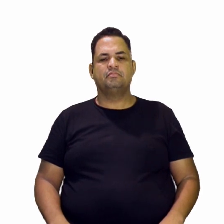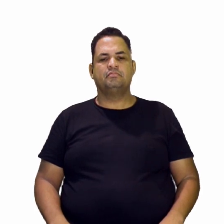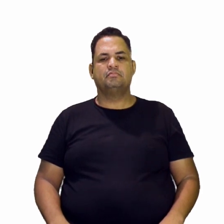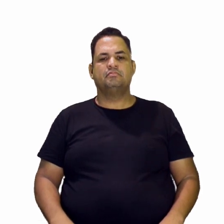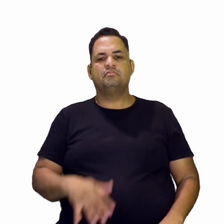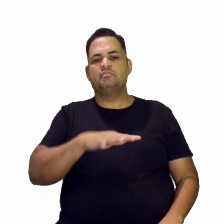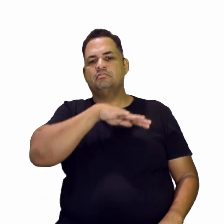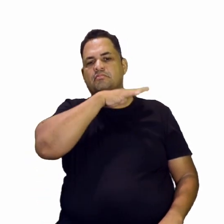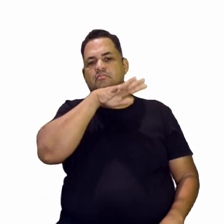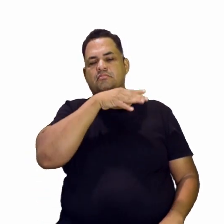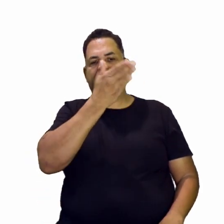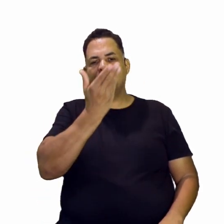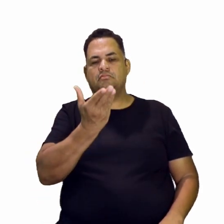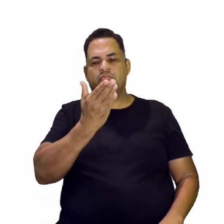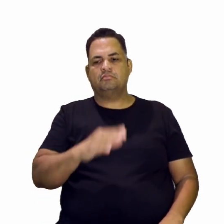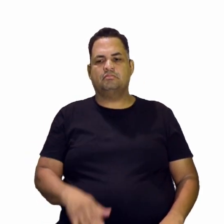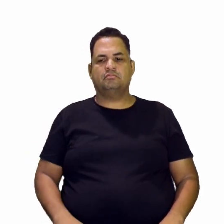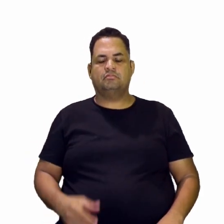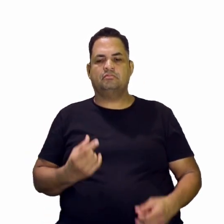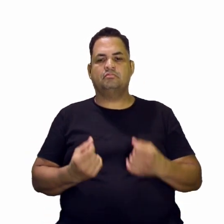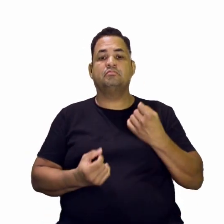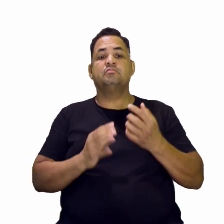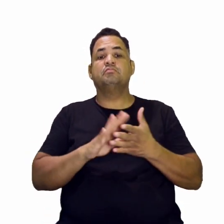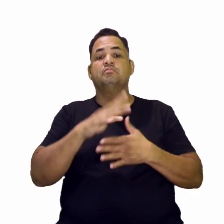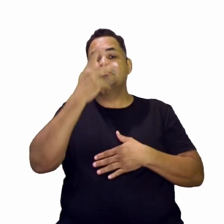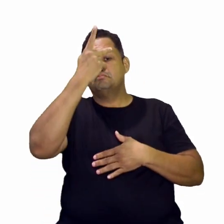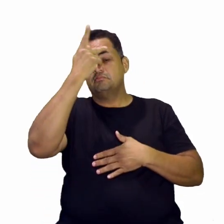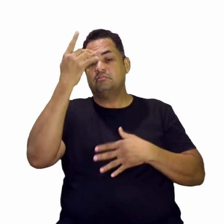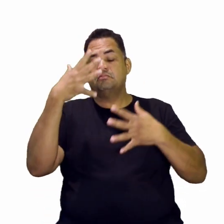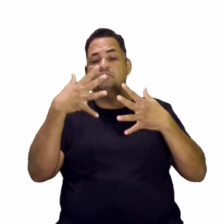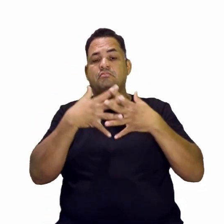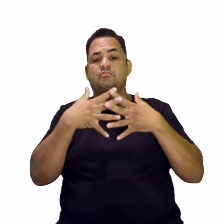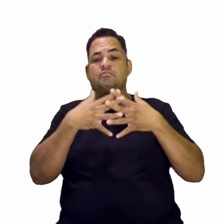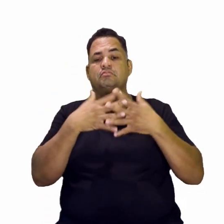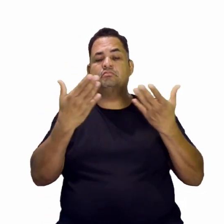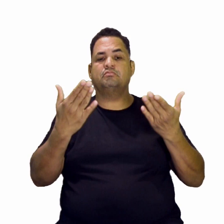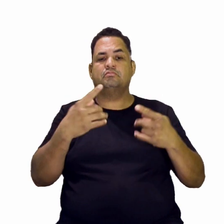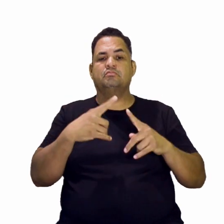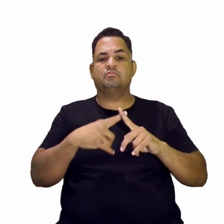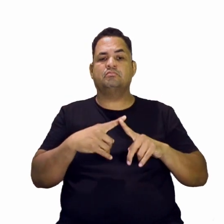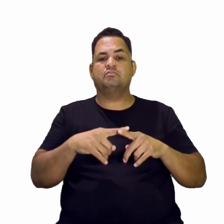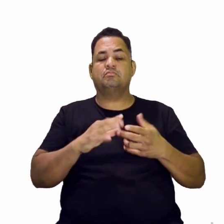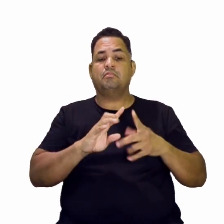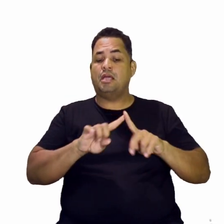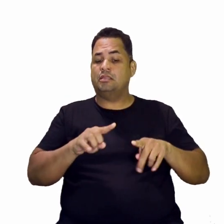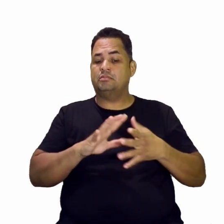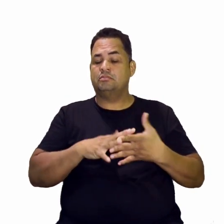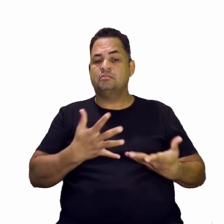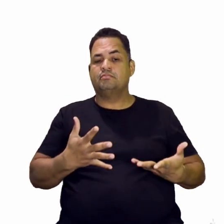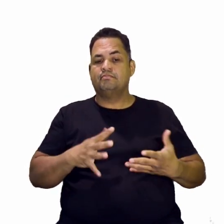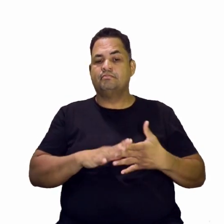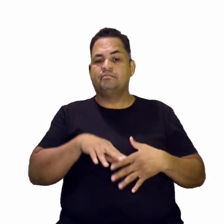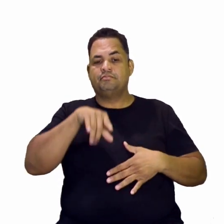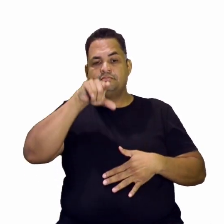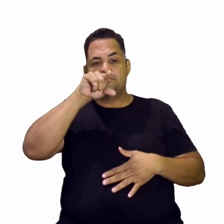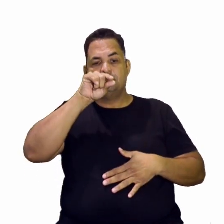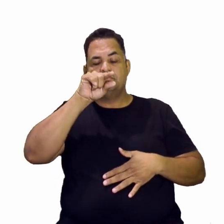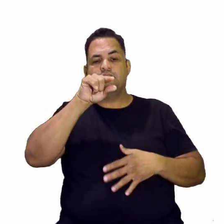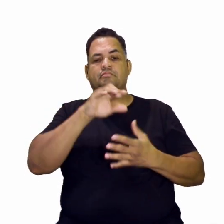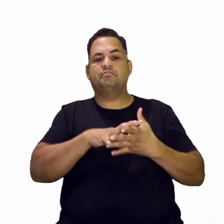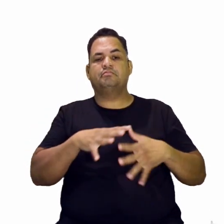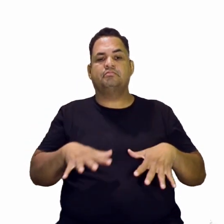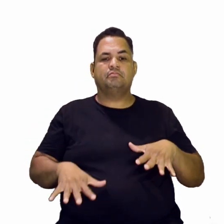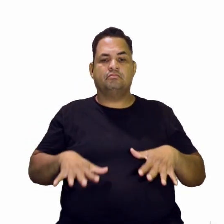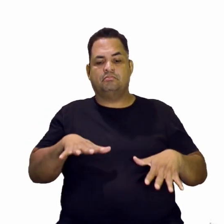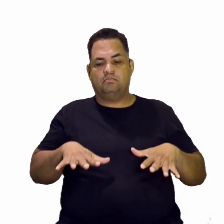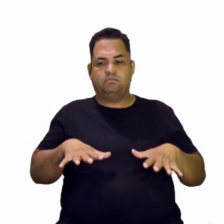esses animais, né? Algumas pessoas aí podem fazer algumas confusões a respeito deles, mas são aves, certo? E vivem aí